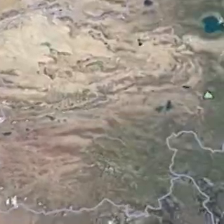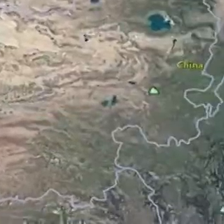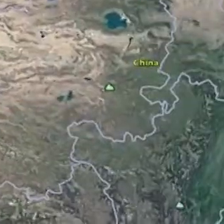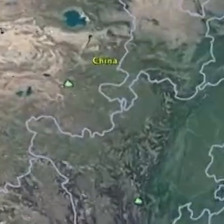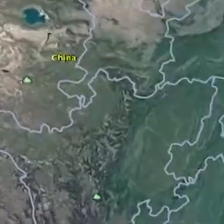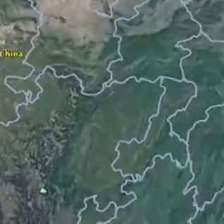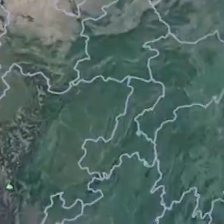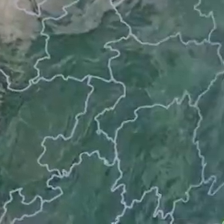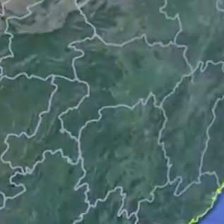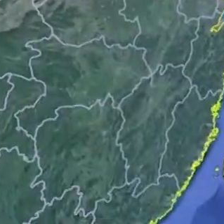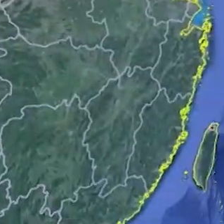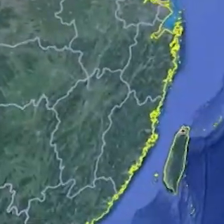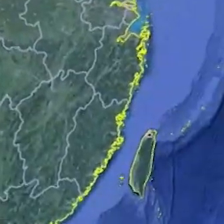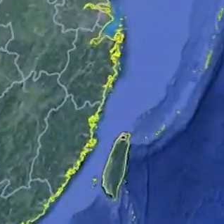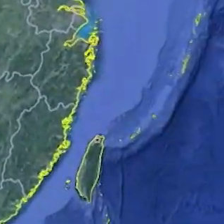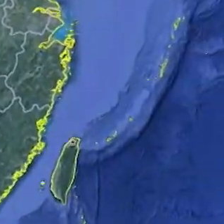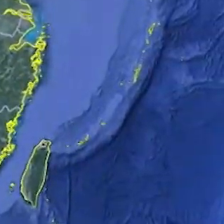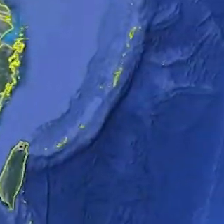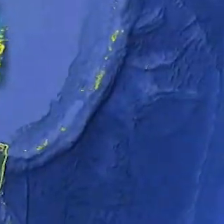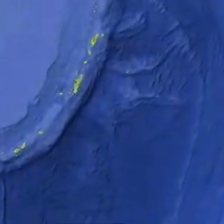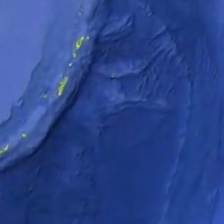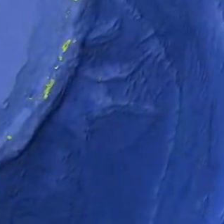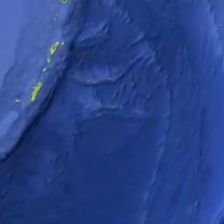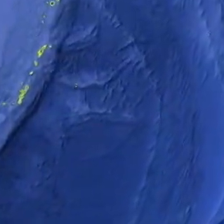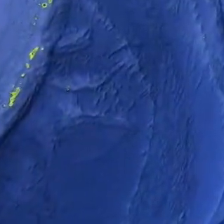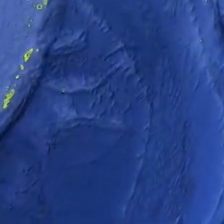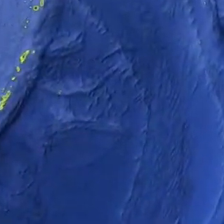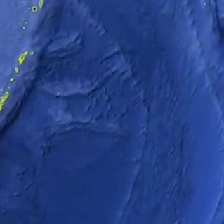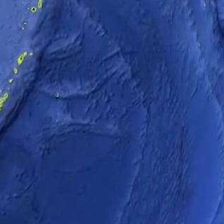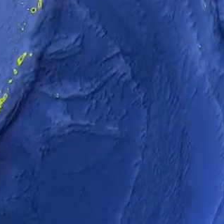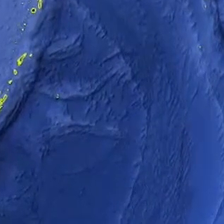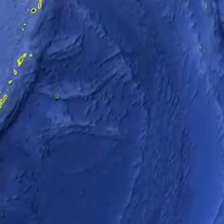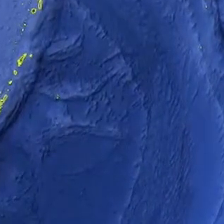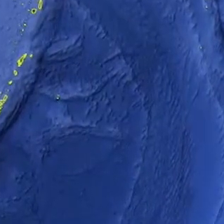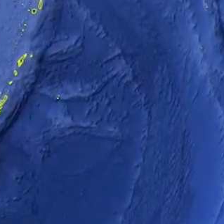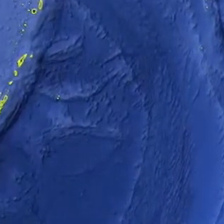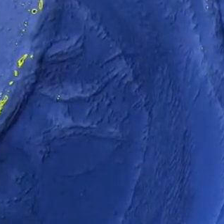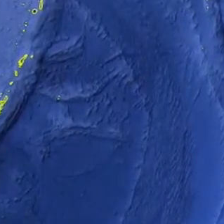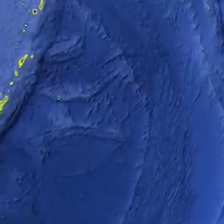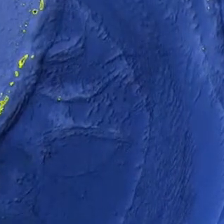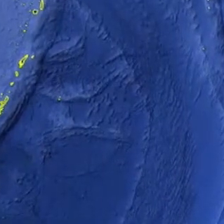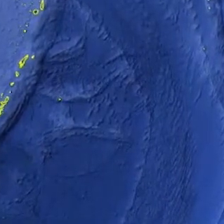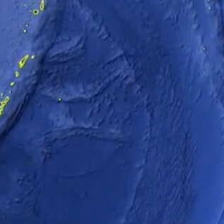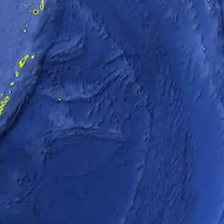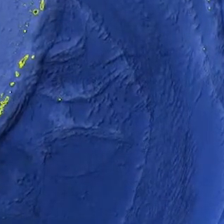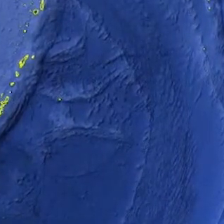pelo Evangelho eterno e pela mensagem da breve volta do Senhor Jesus.